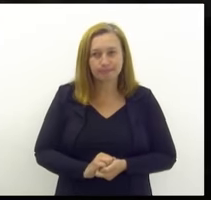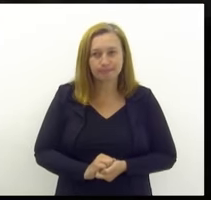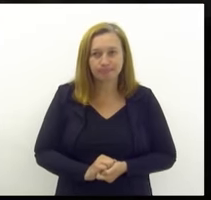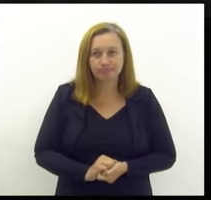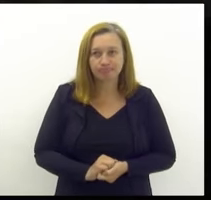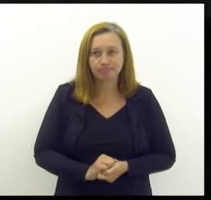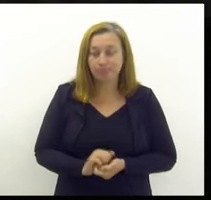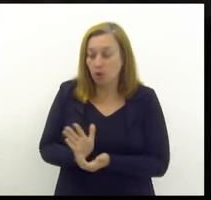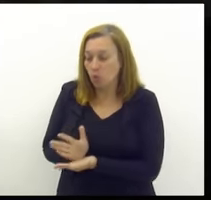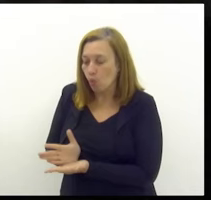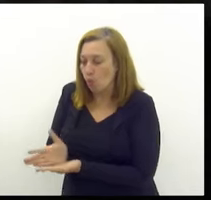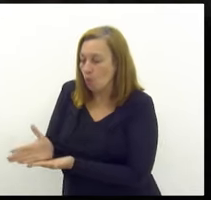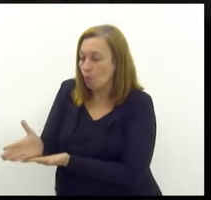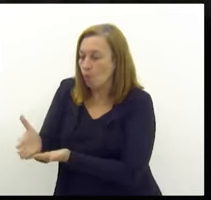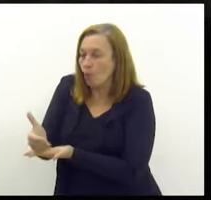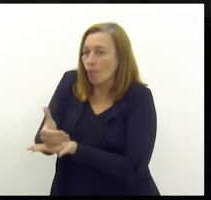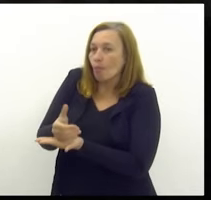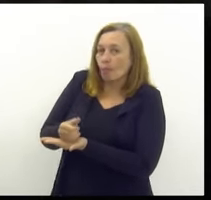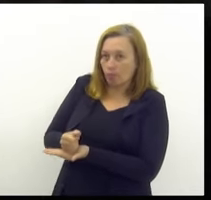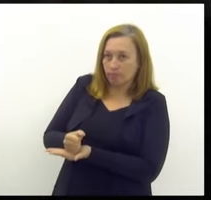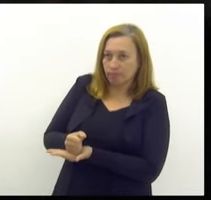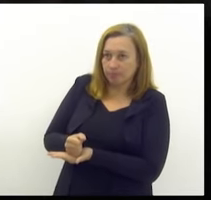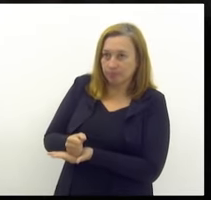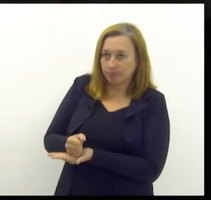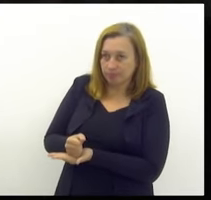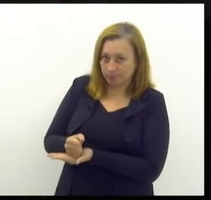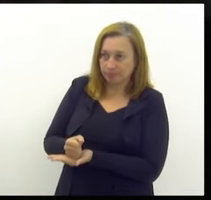diferenç dado